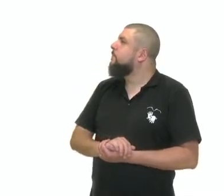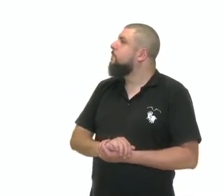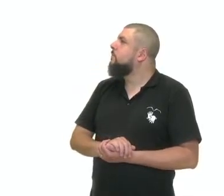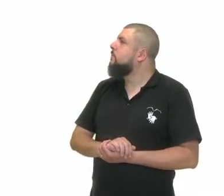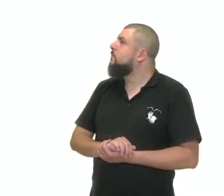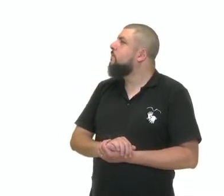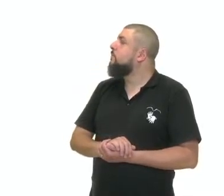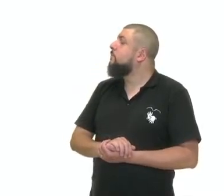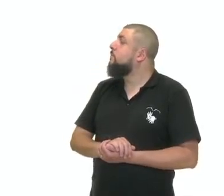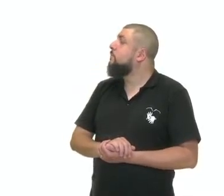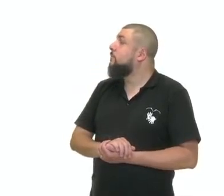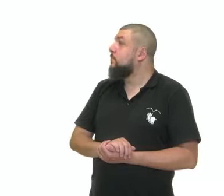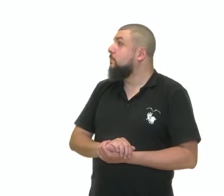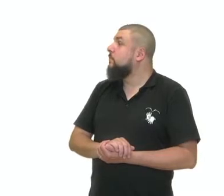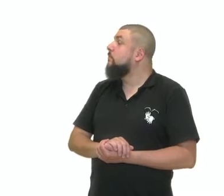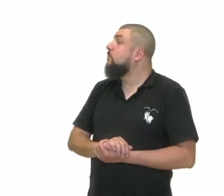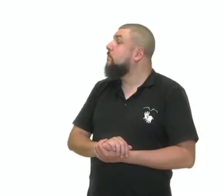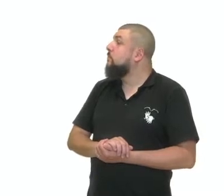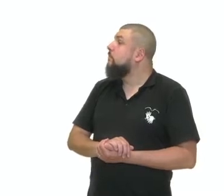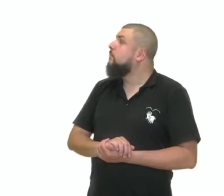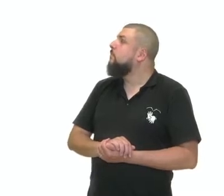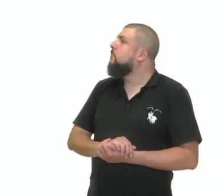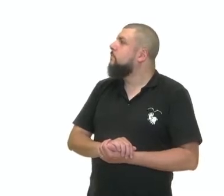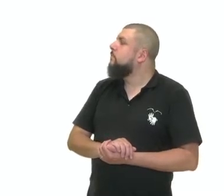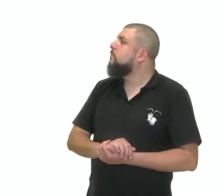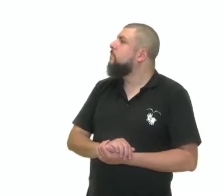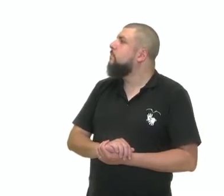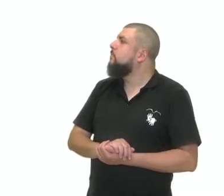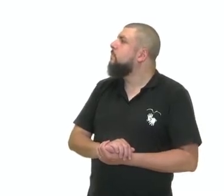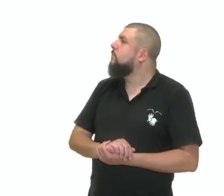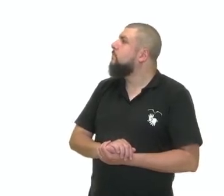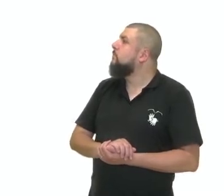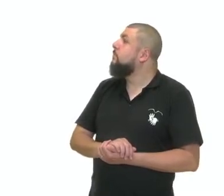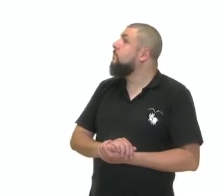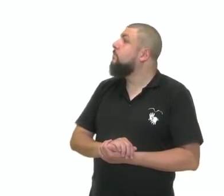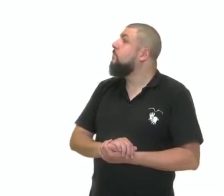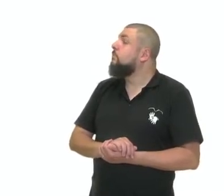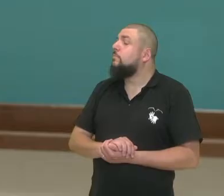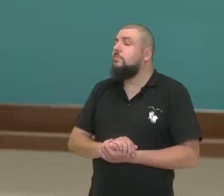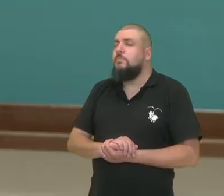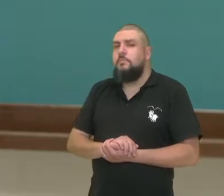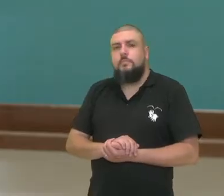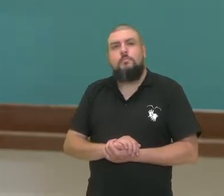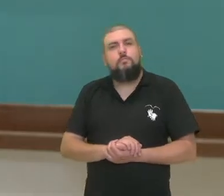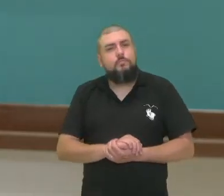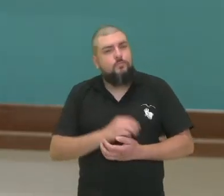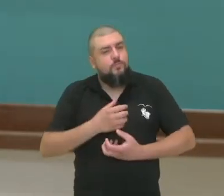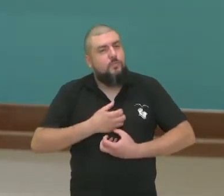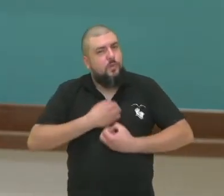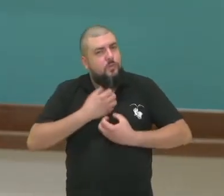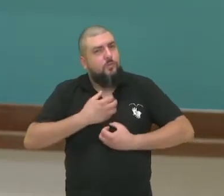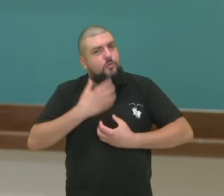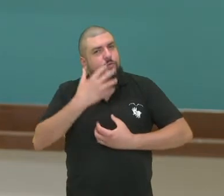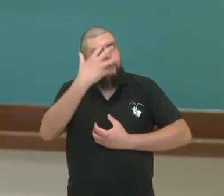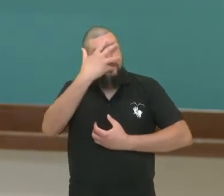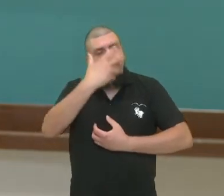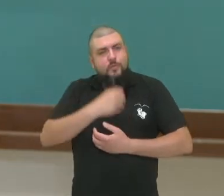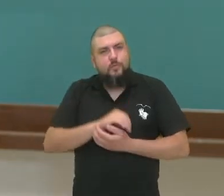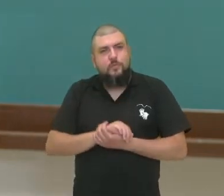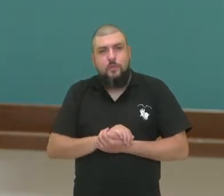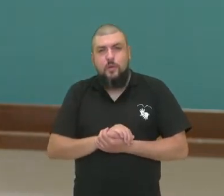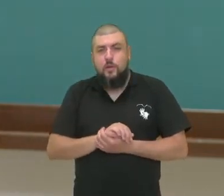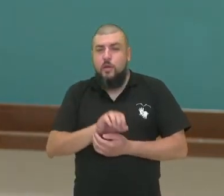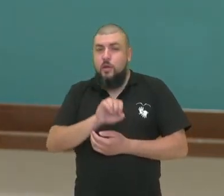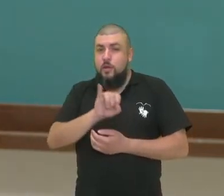na realidade. Sei a verdade e sou feliz. Poema bonito, né? Então, se vocês quiserem ler